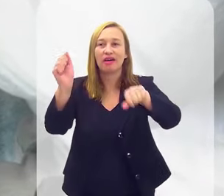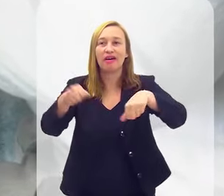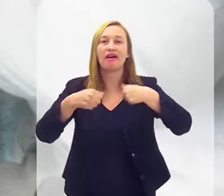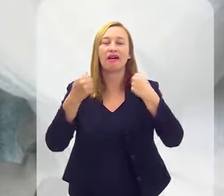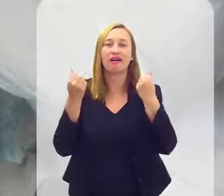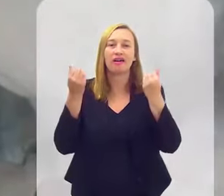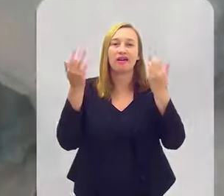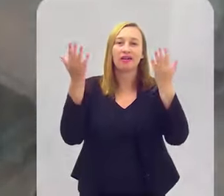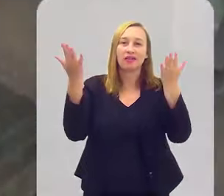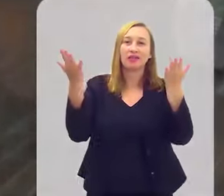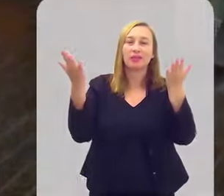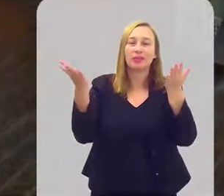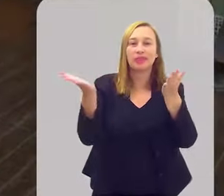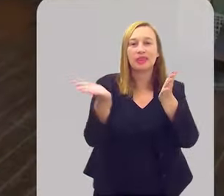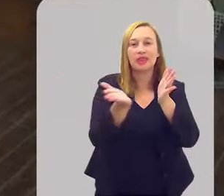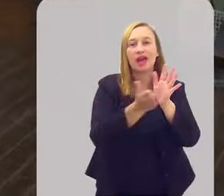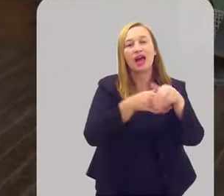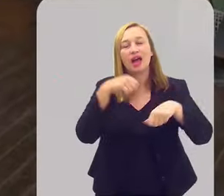aleluia